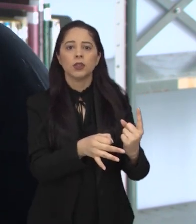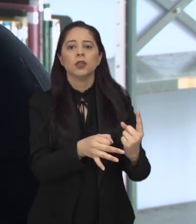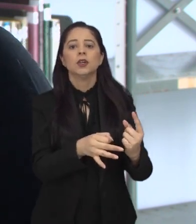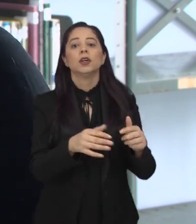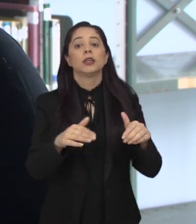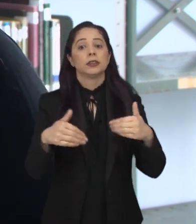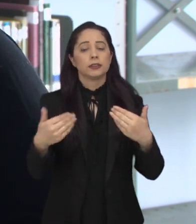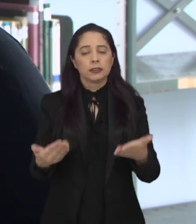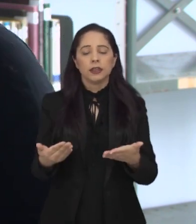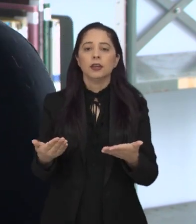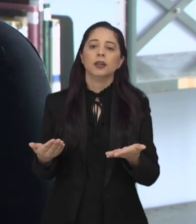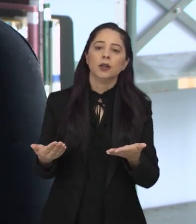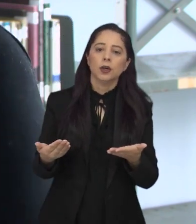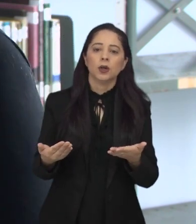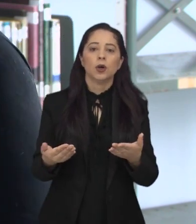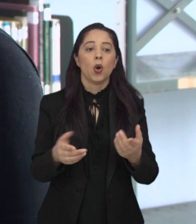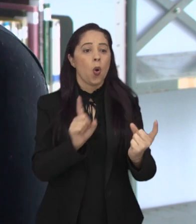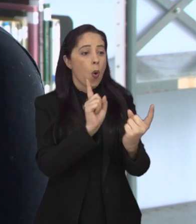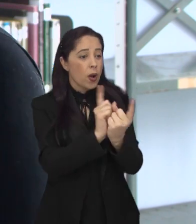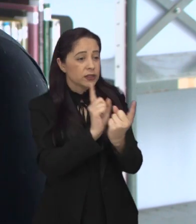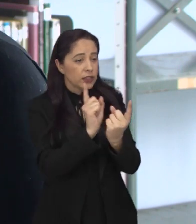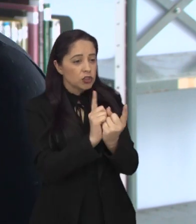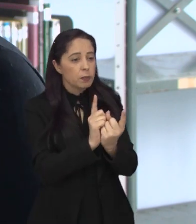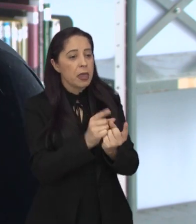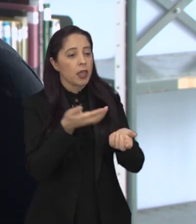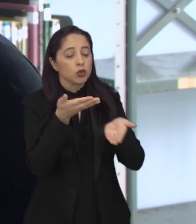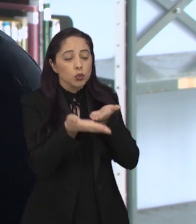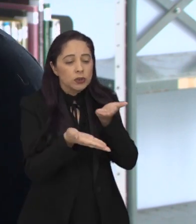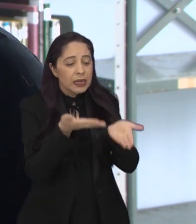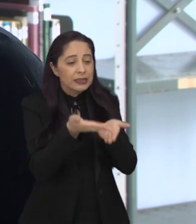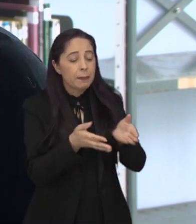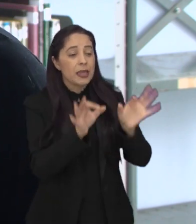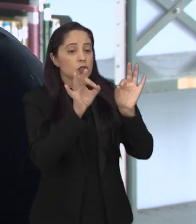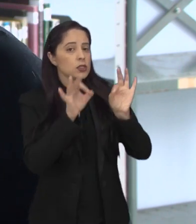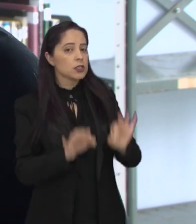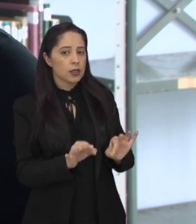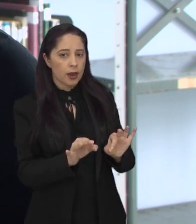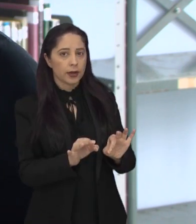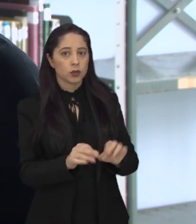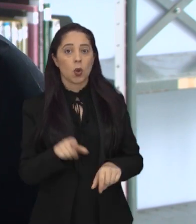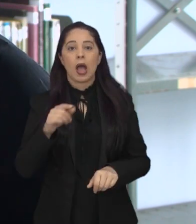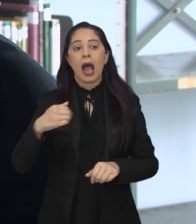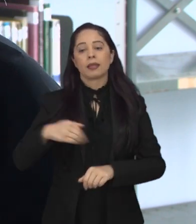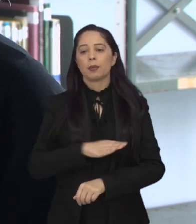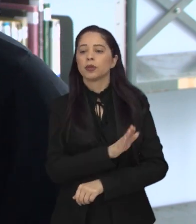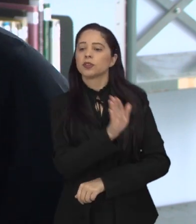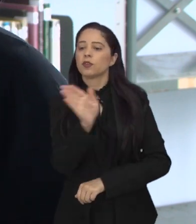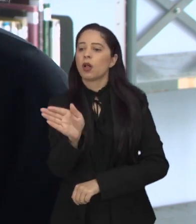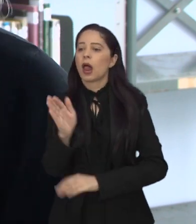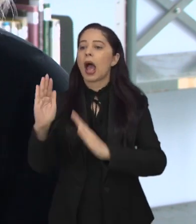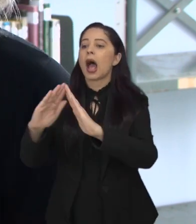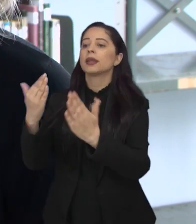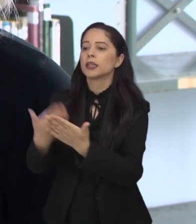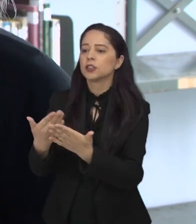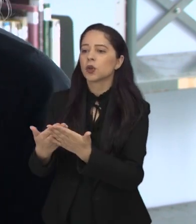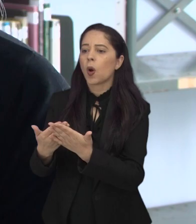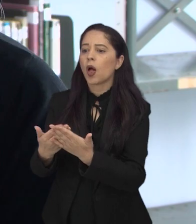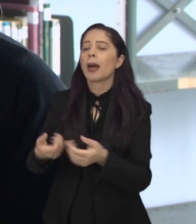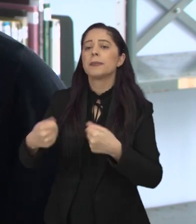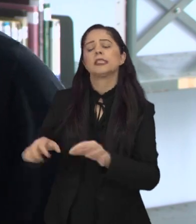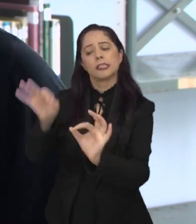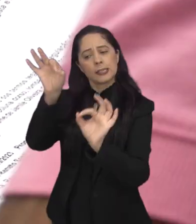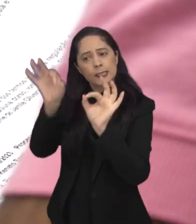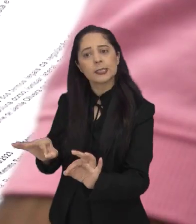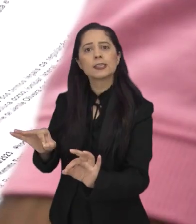sua doença ser resolvida ou então ser tratada. Ele tem que saber que tem escola de qualidade para o